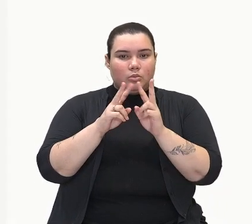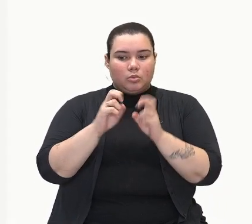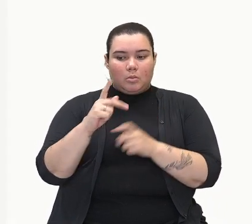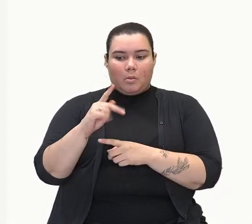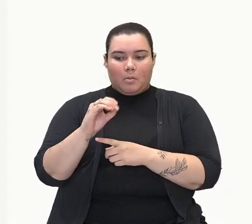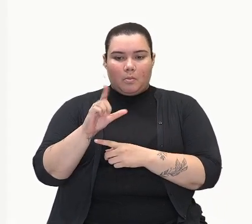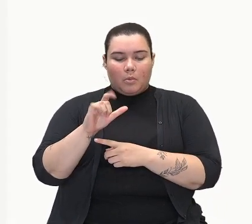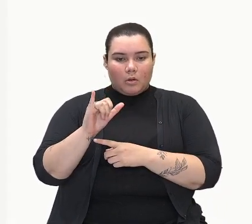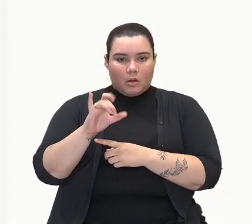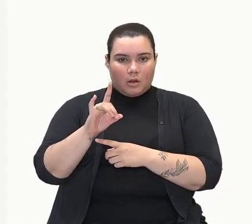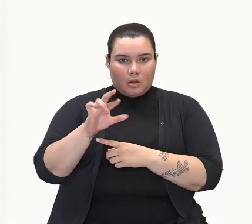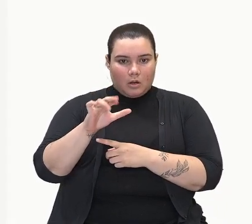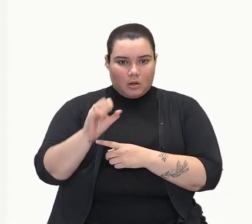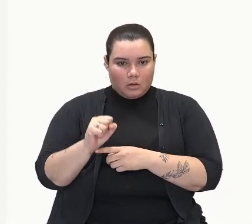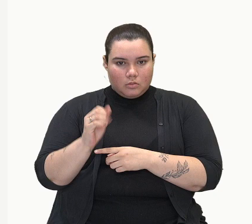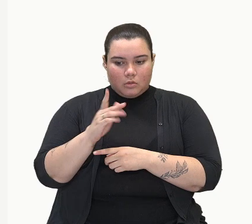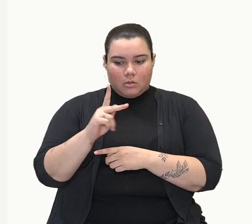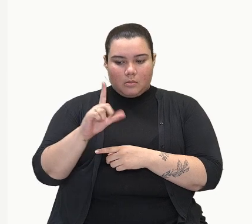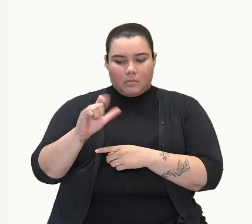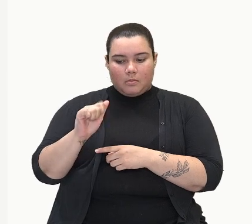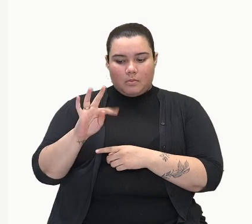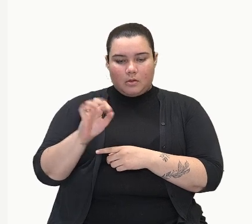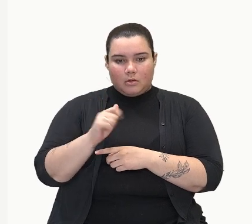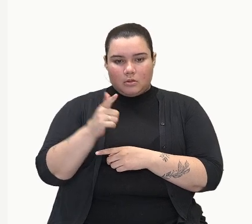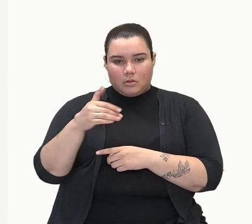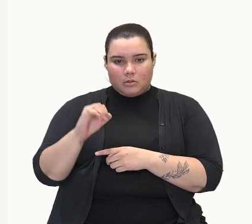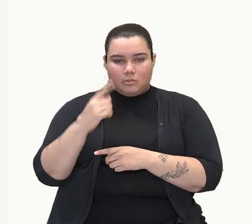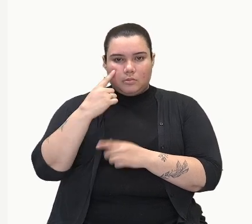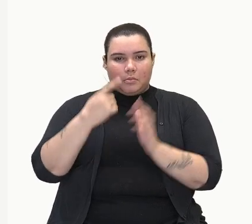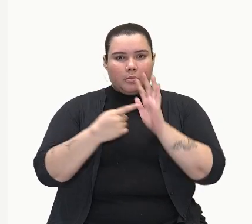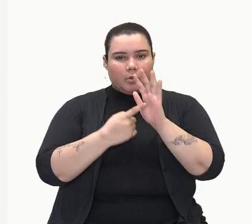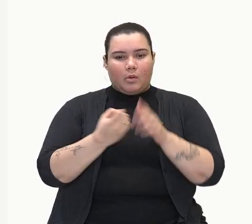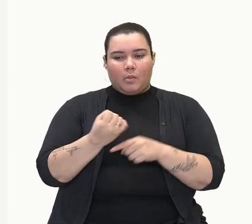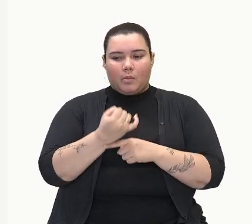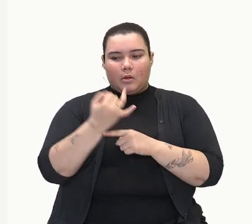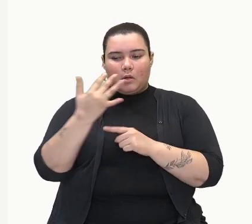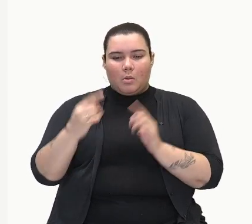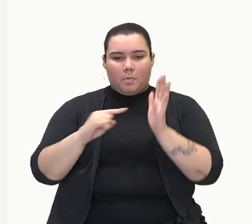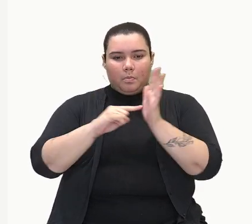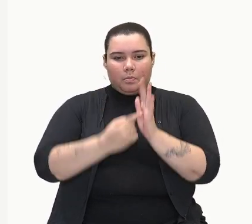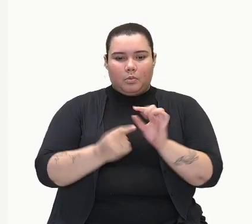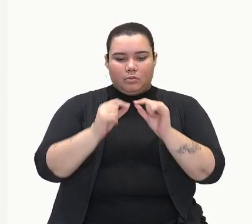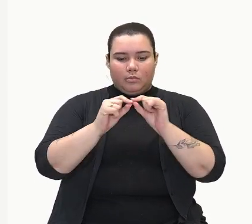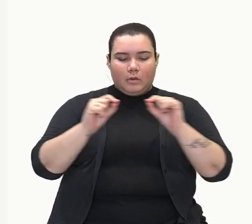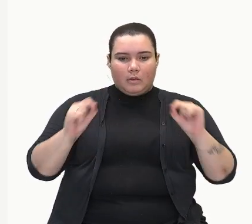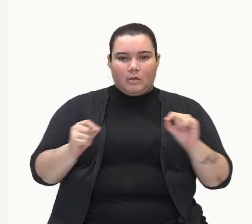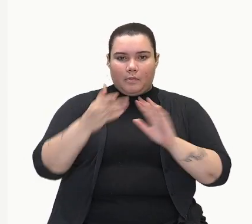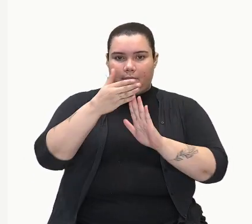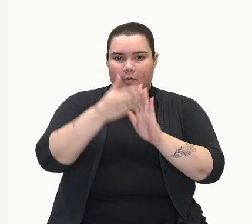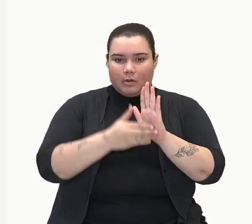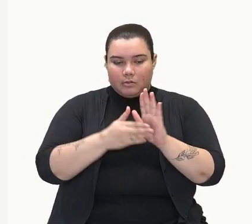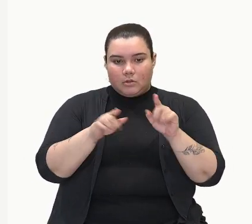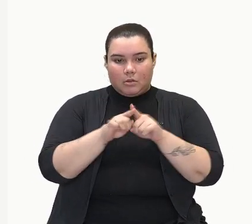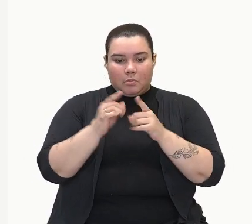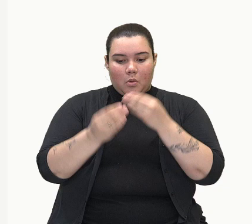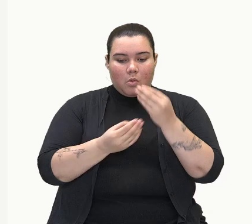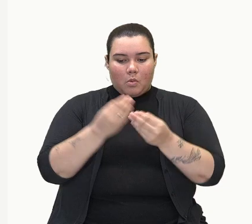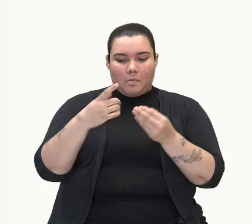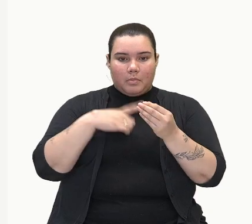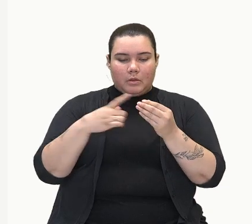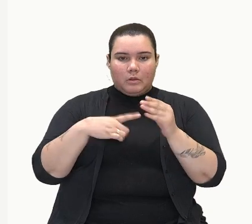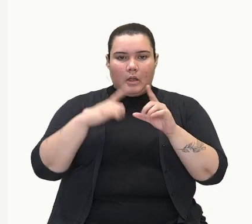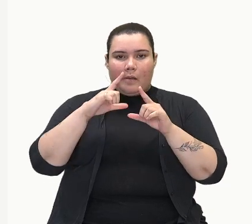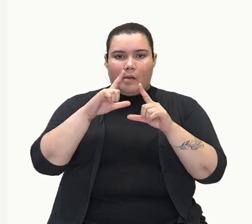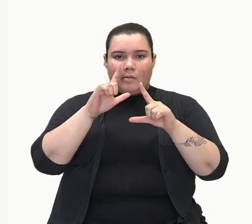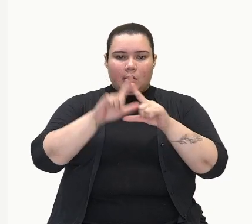né? A gente mostrou aqui a quantidade de vértices, de arestas, de faces, né? A forma como tem cada